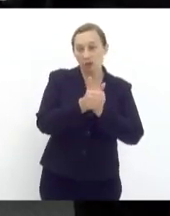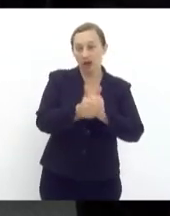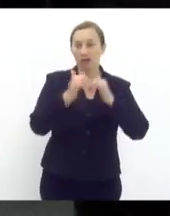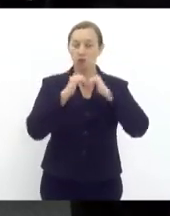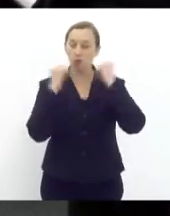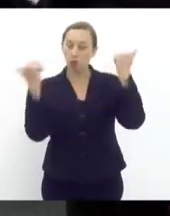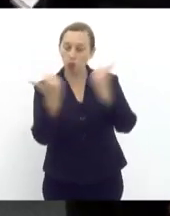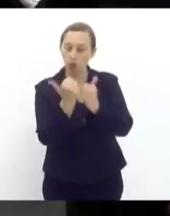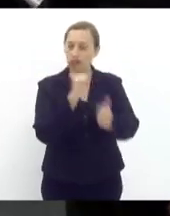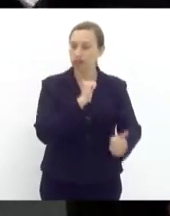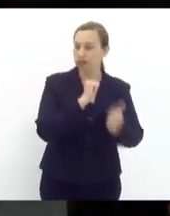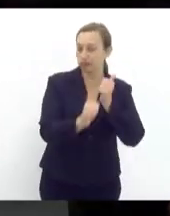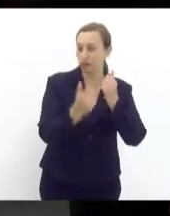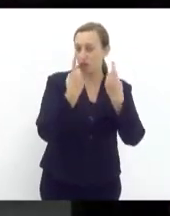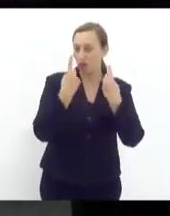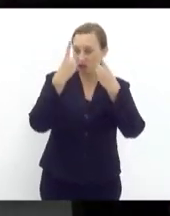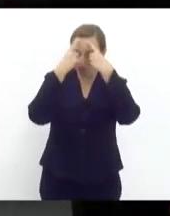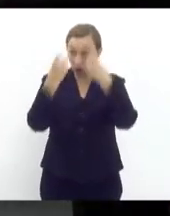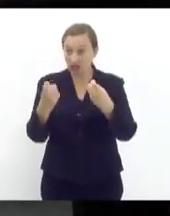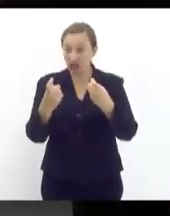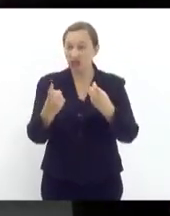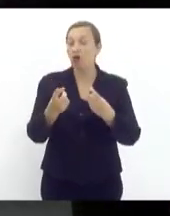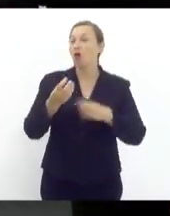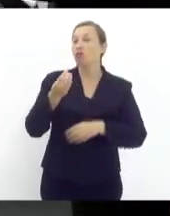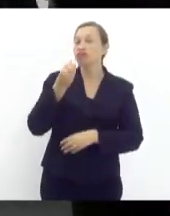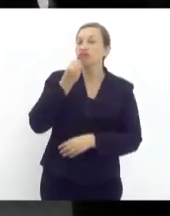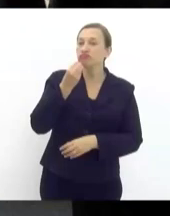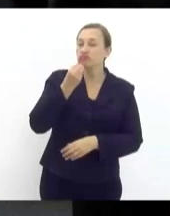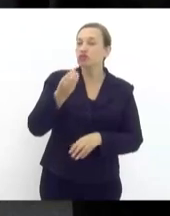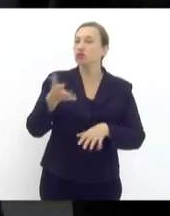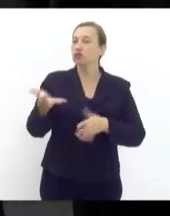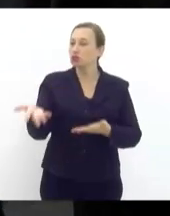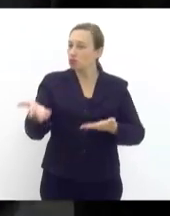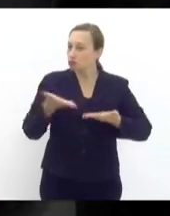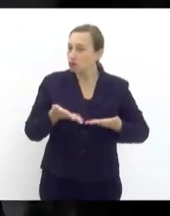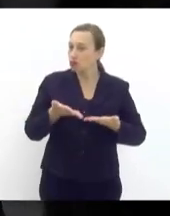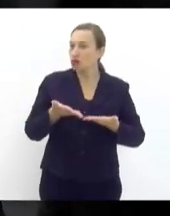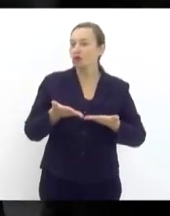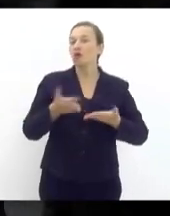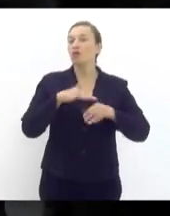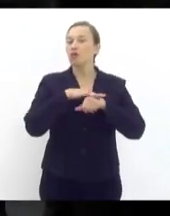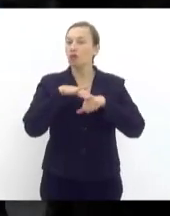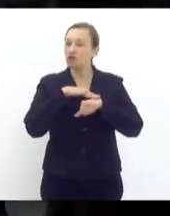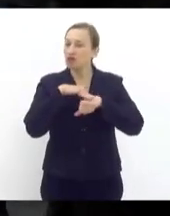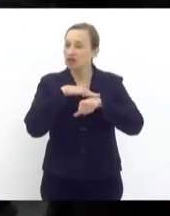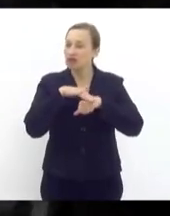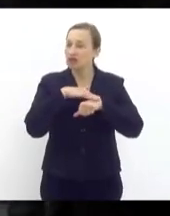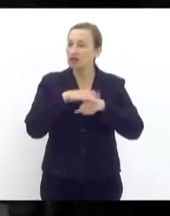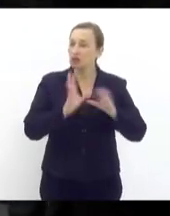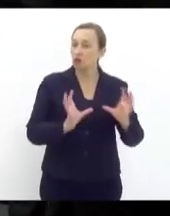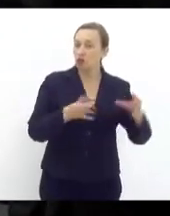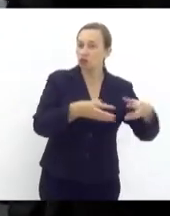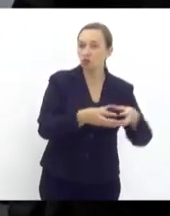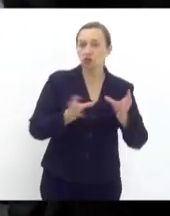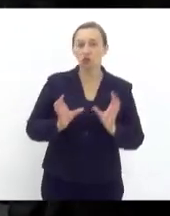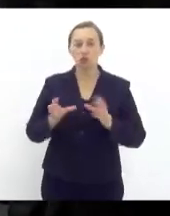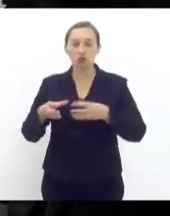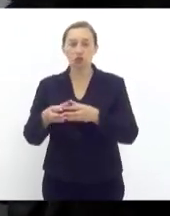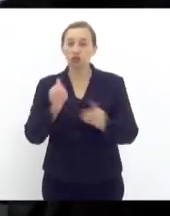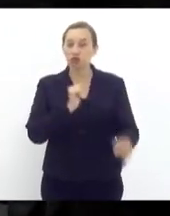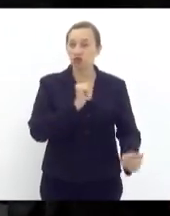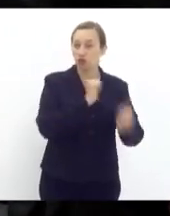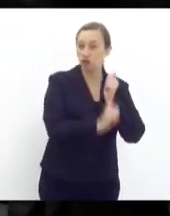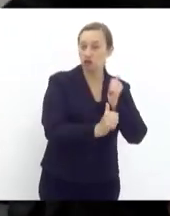nos estádios tive a oportunidade de chamar para uma grande conversa as torcidas organizadas